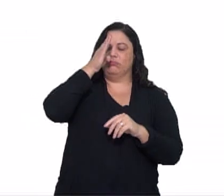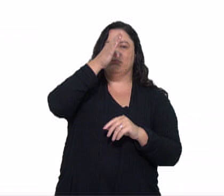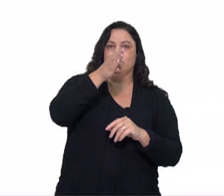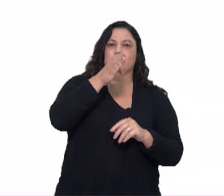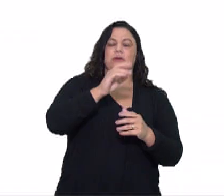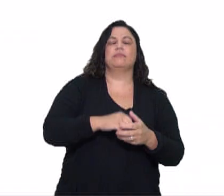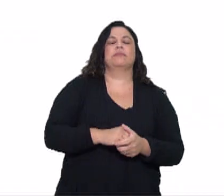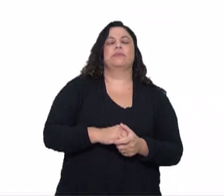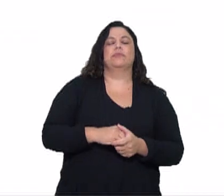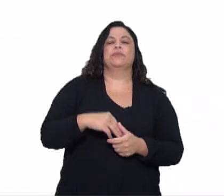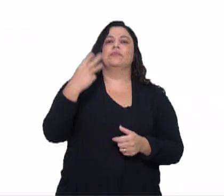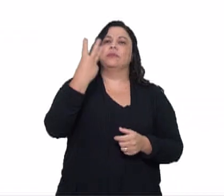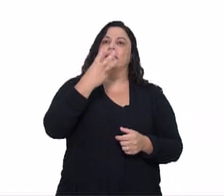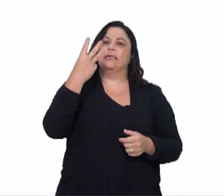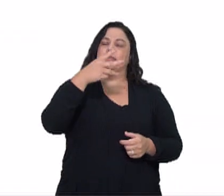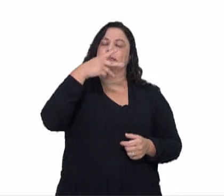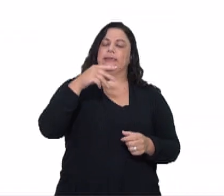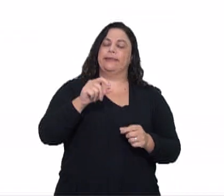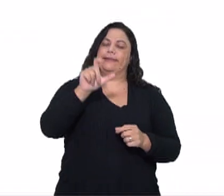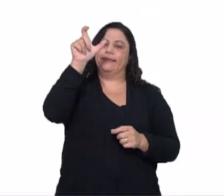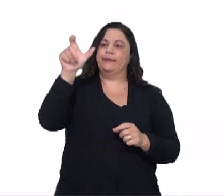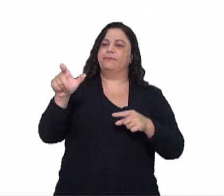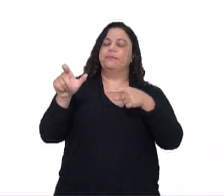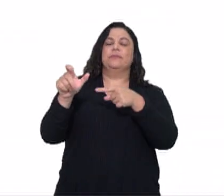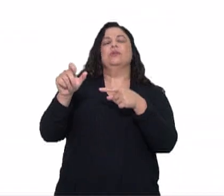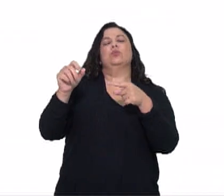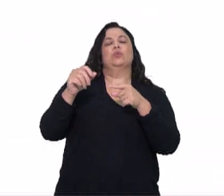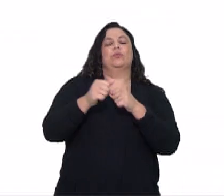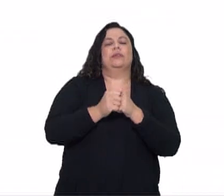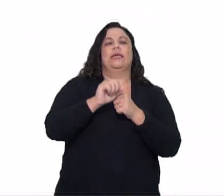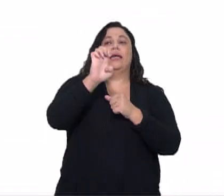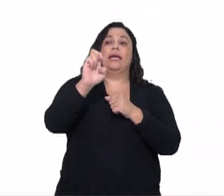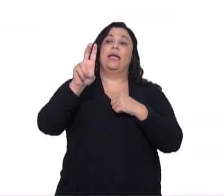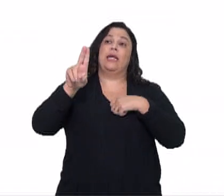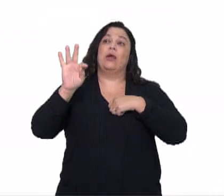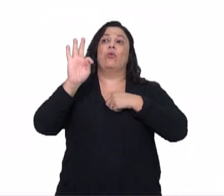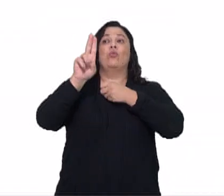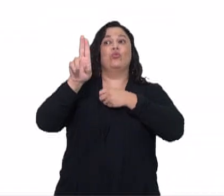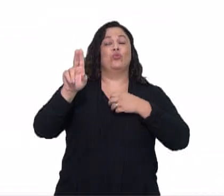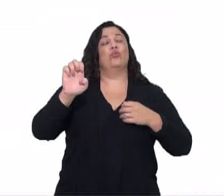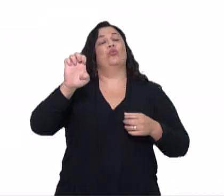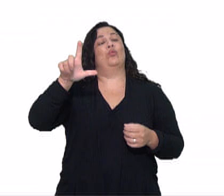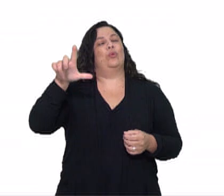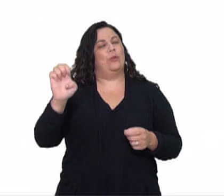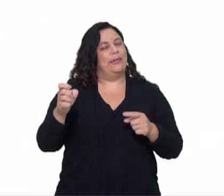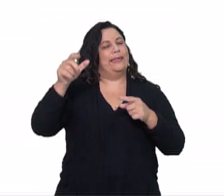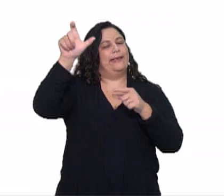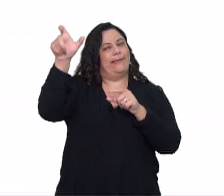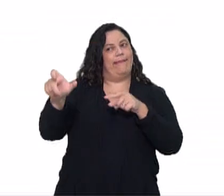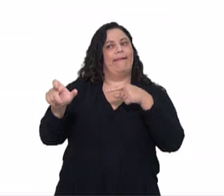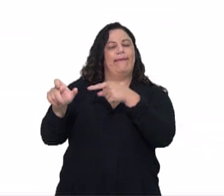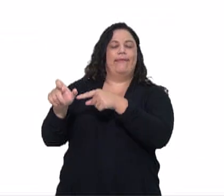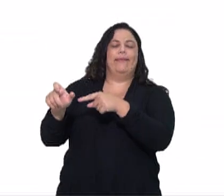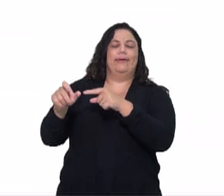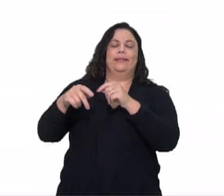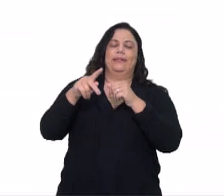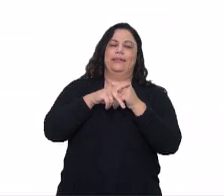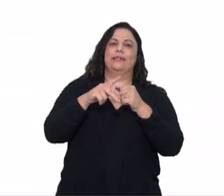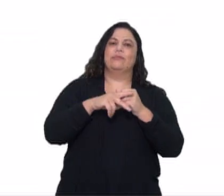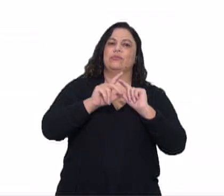terceira pessoa, com frases curtas, termos de uso frequente, linguagem de acordo com a